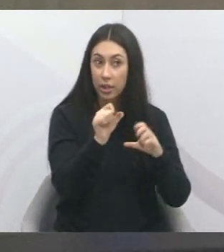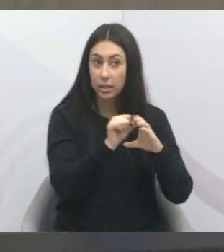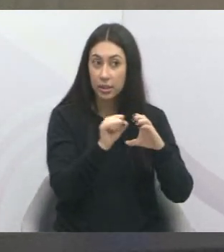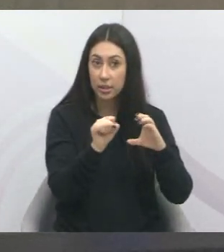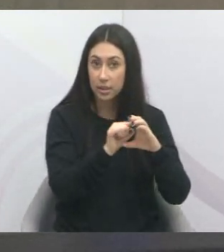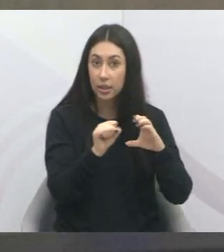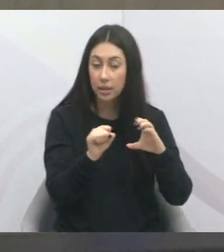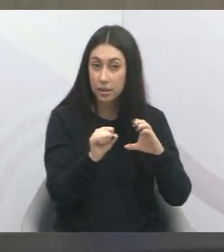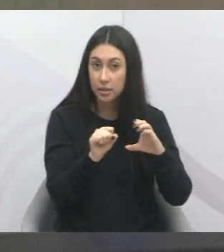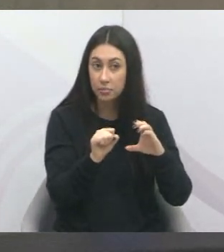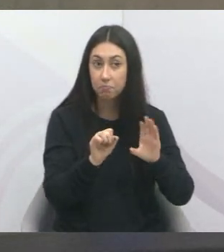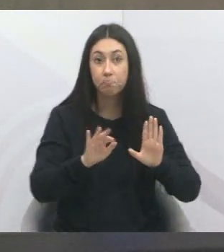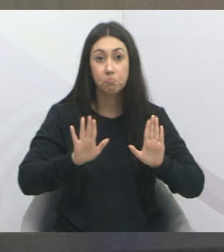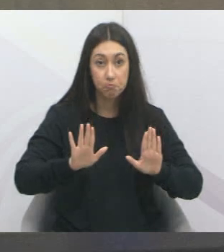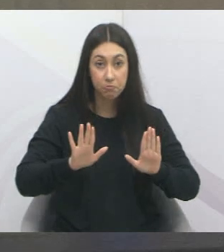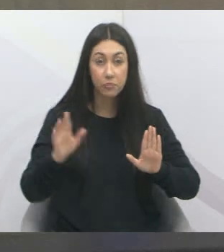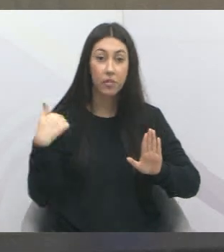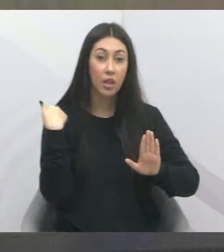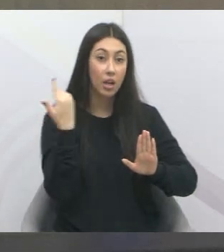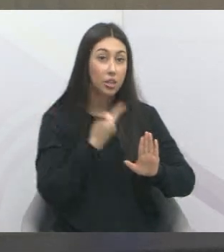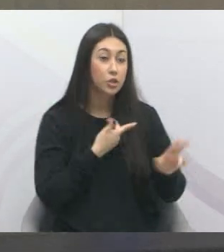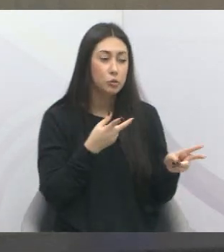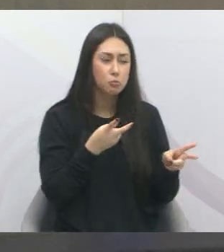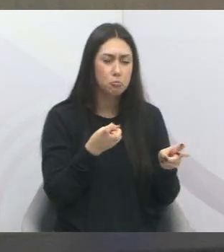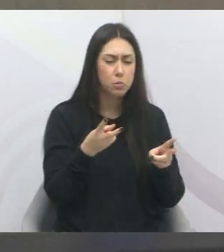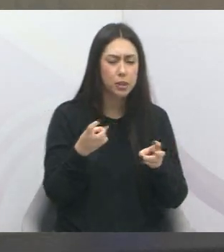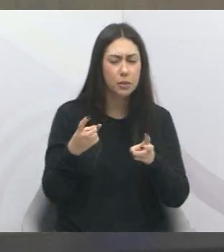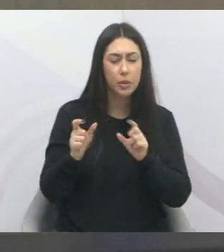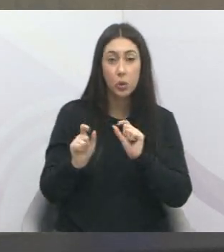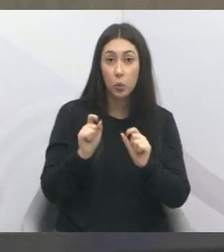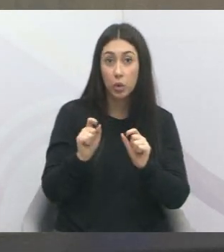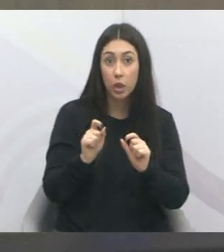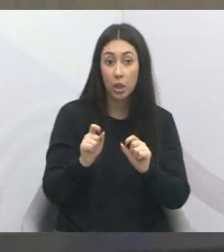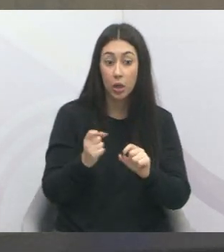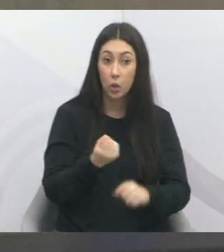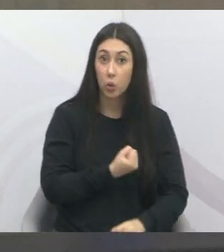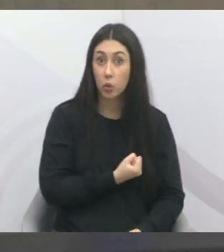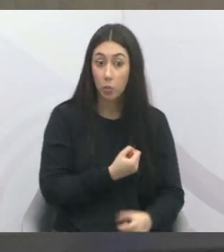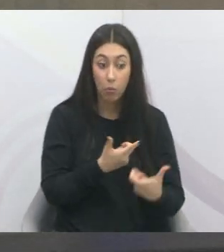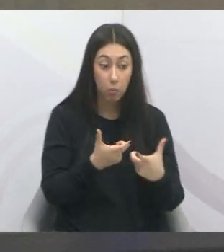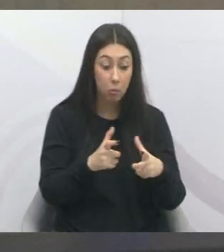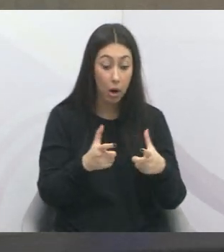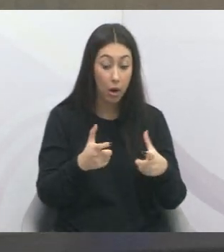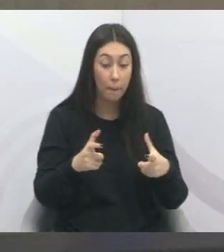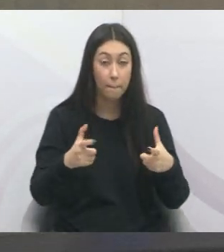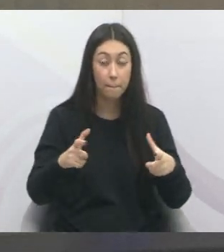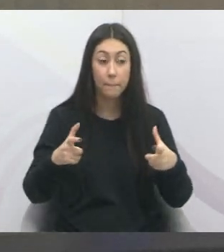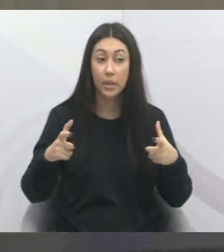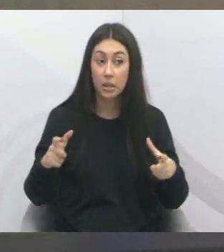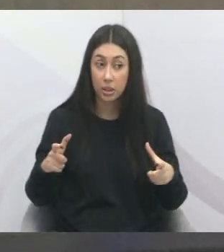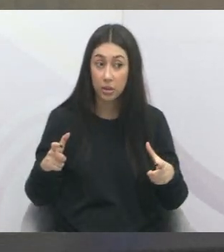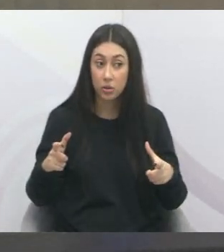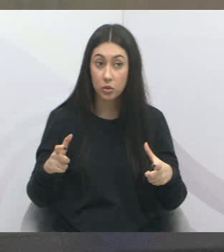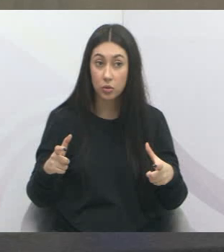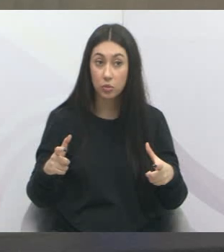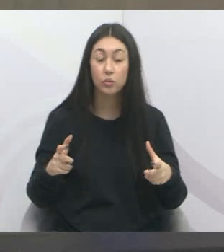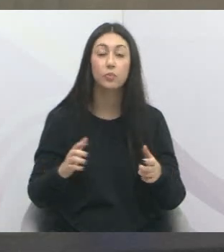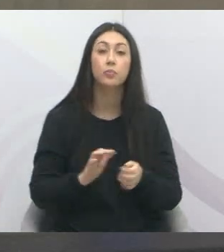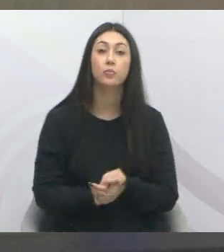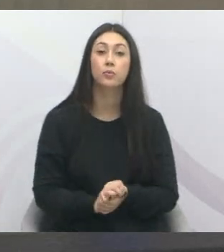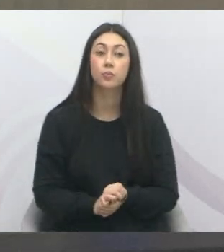ala Covid. Então, a gente está vendo um aumento desse número realmente gradual nesses últimos